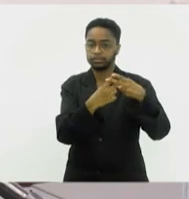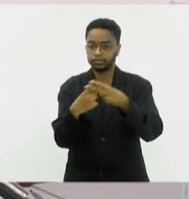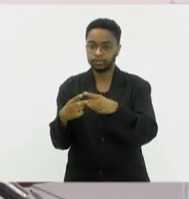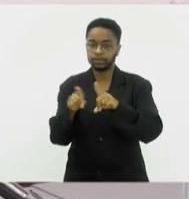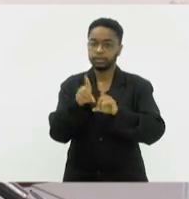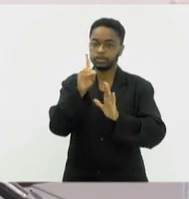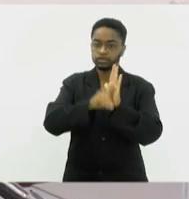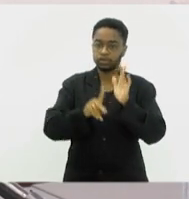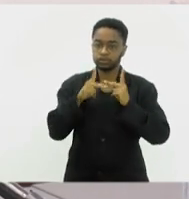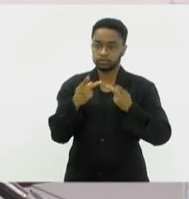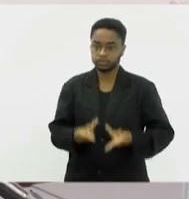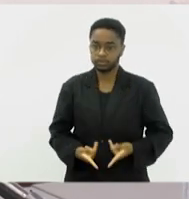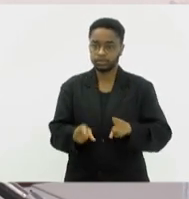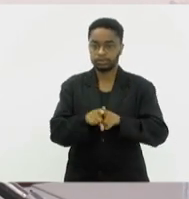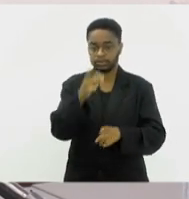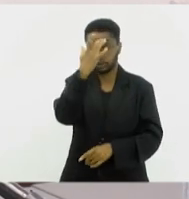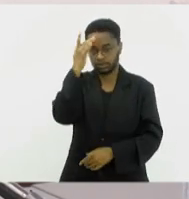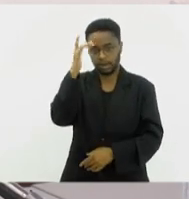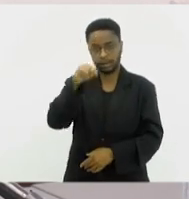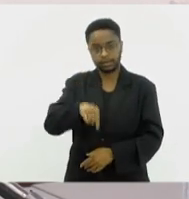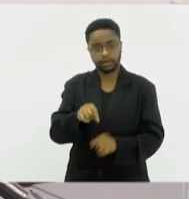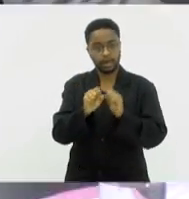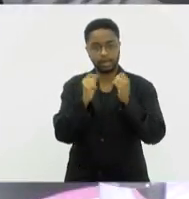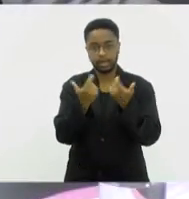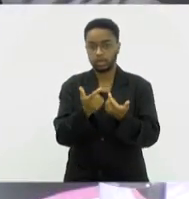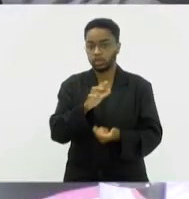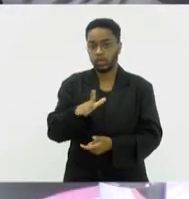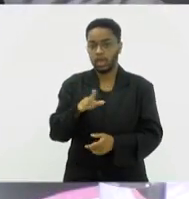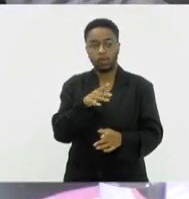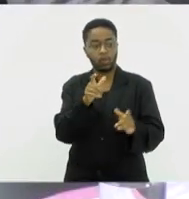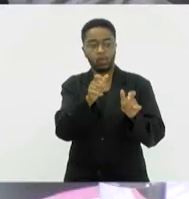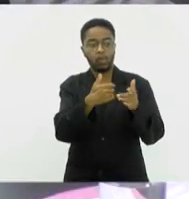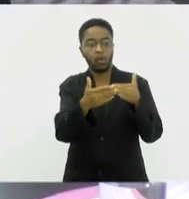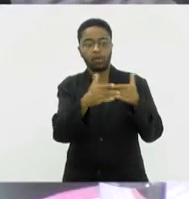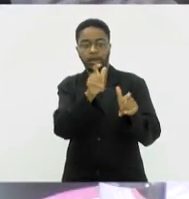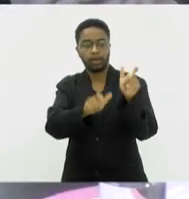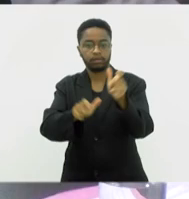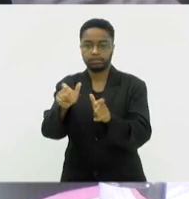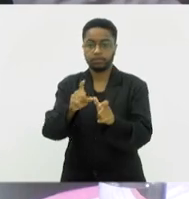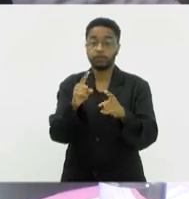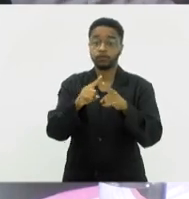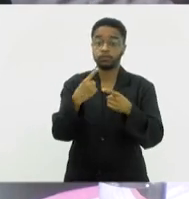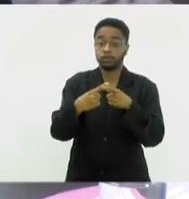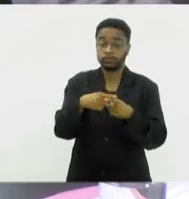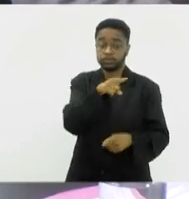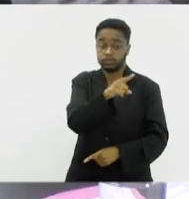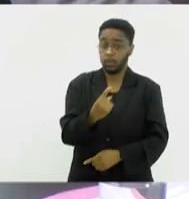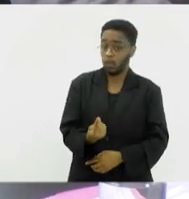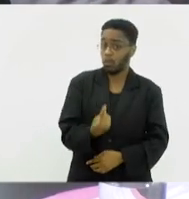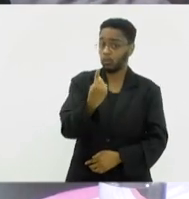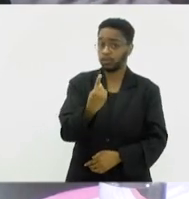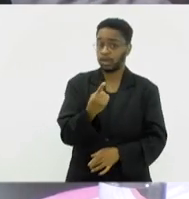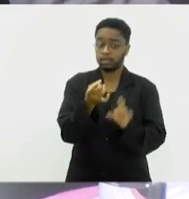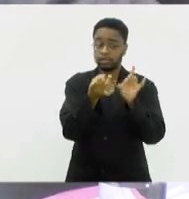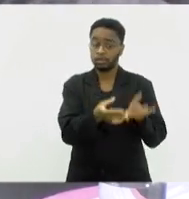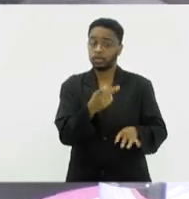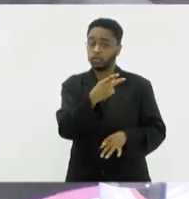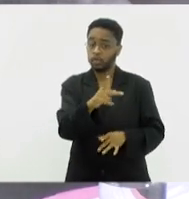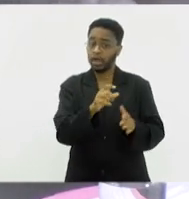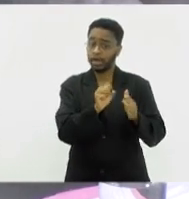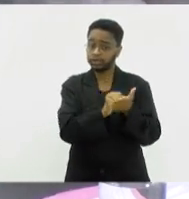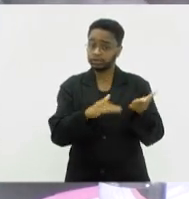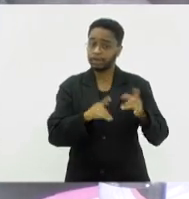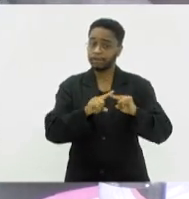direitos humanos, a saúde mental nessa casa. Não são uns e outros que pensam que fazem, não. Vossa Excelência é a única que se dispôs a largar os seus afazeres e está aqui fazendo uma